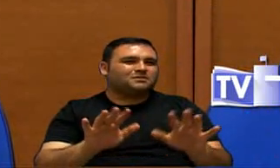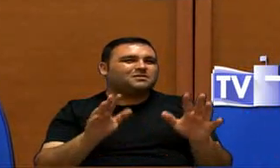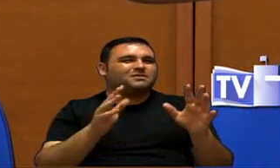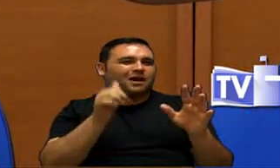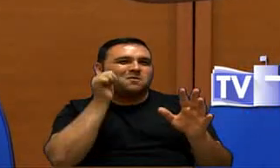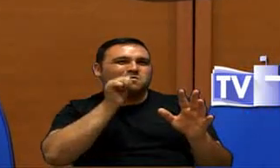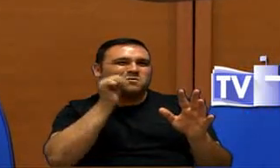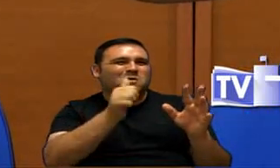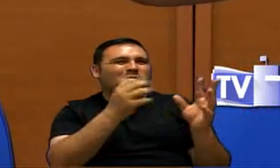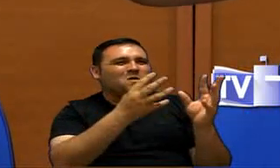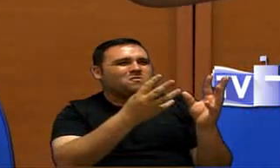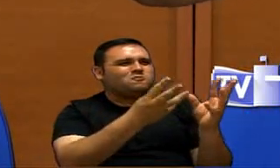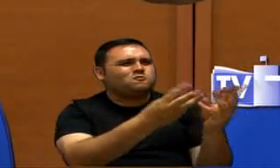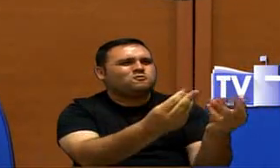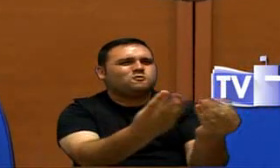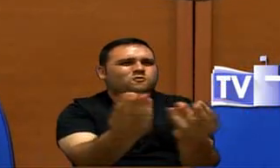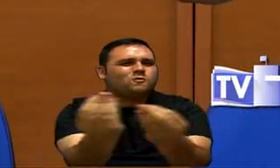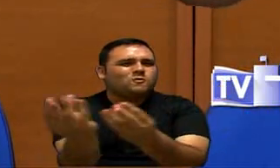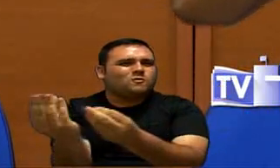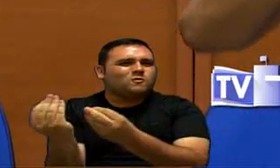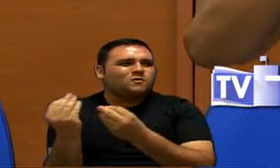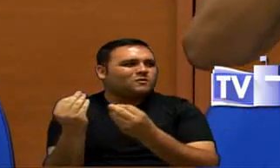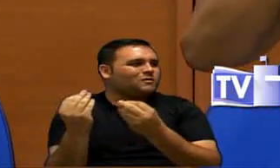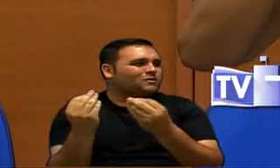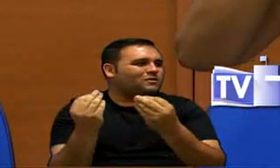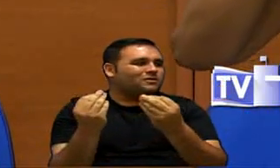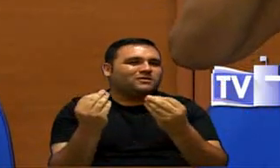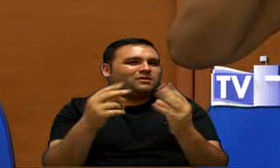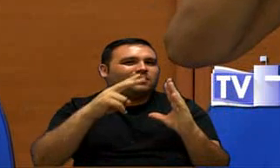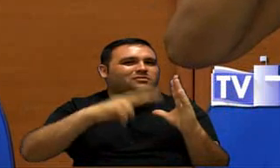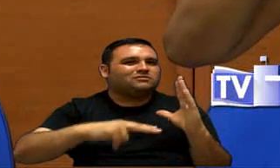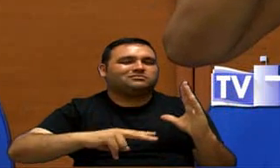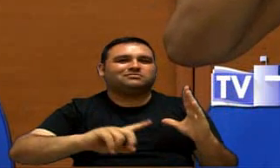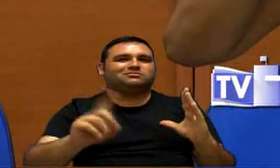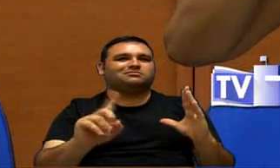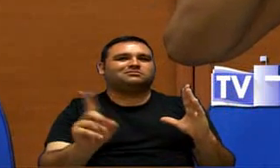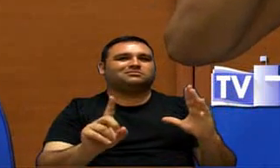muitas delas não vão poder ler isso aqui,